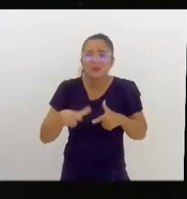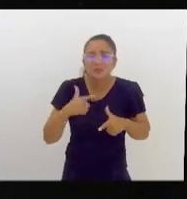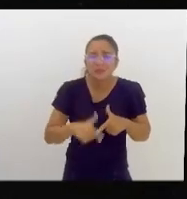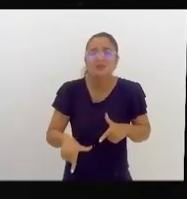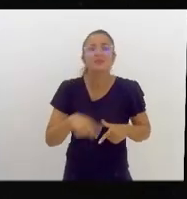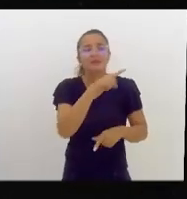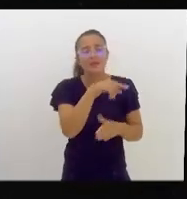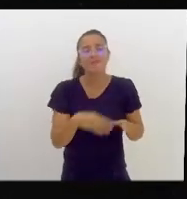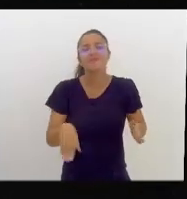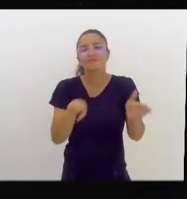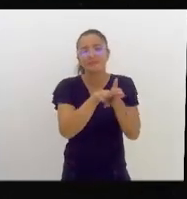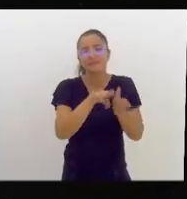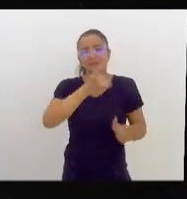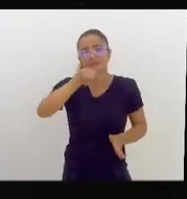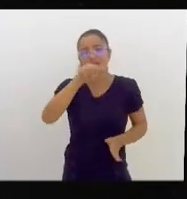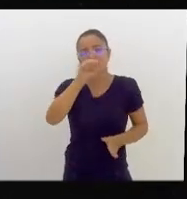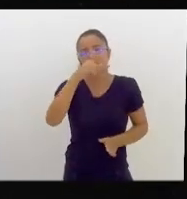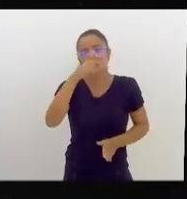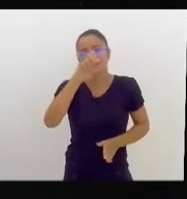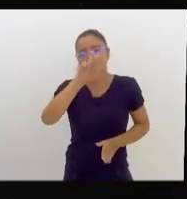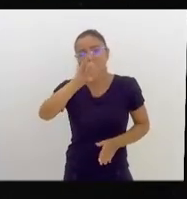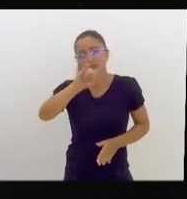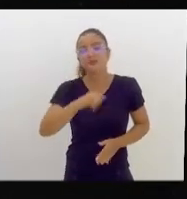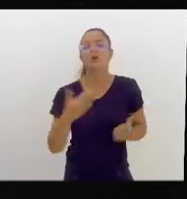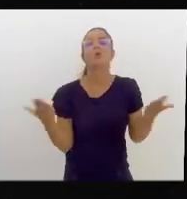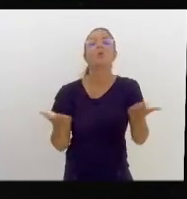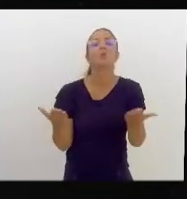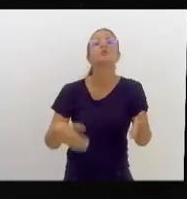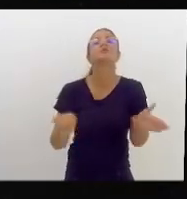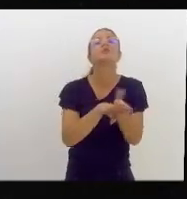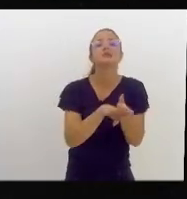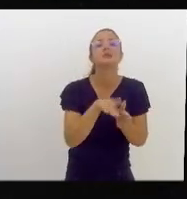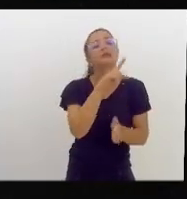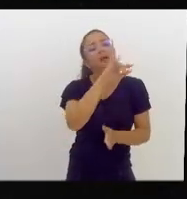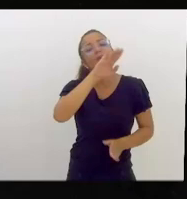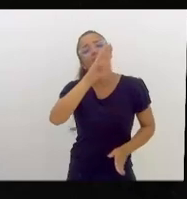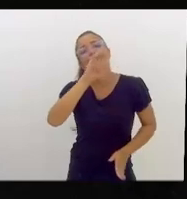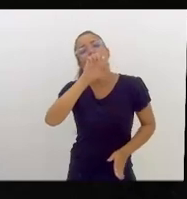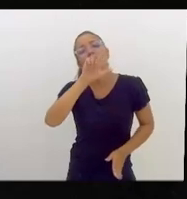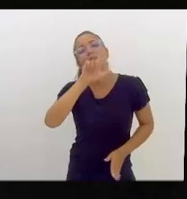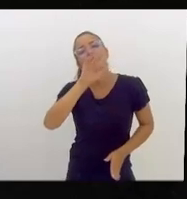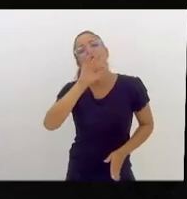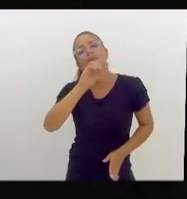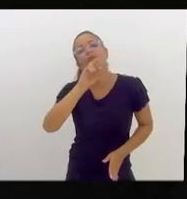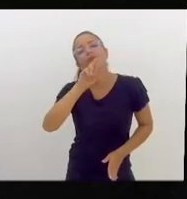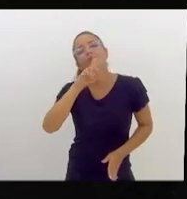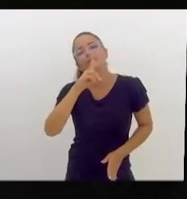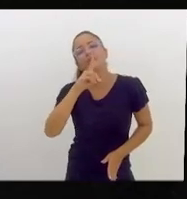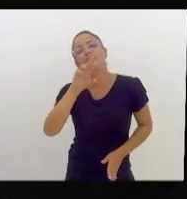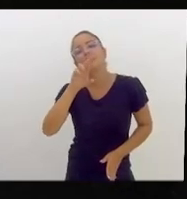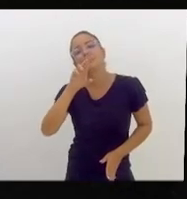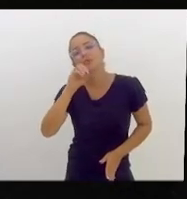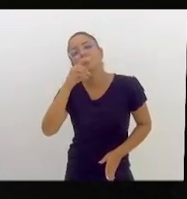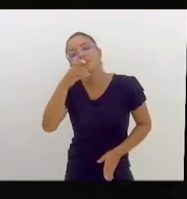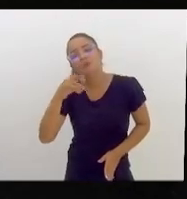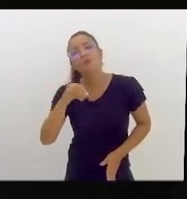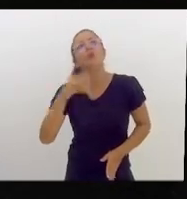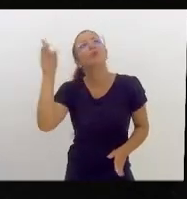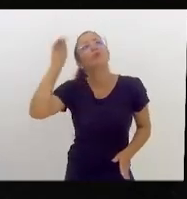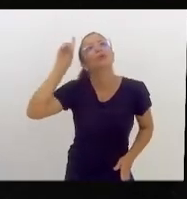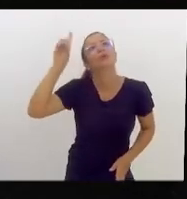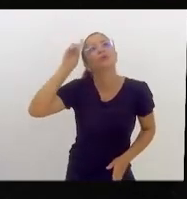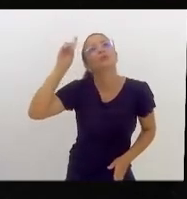de Japeri, e hoje é o problema no ramal de Belfor Roxo. Todo dia pipoca, sem contar que o trem Express Santa